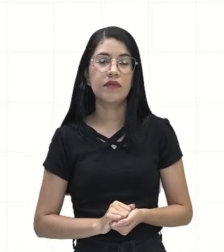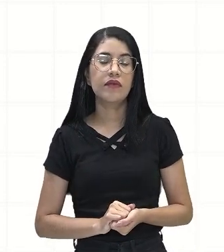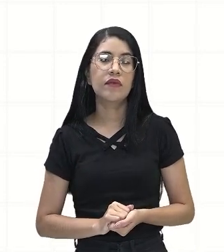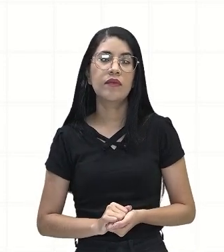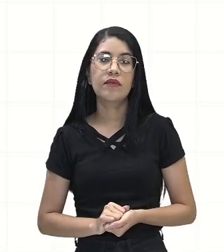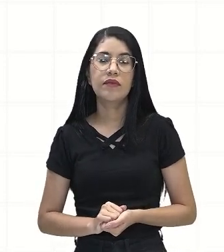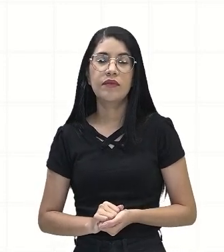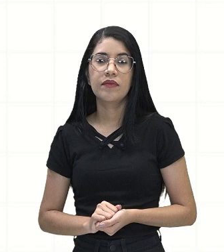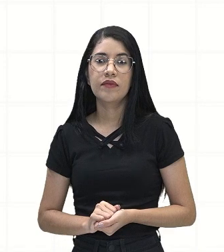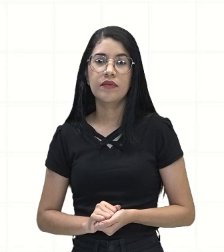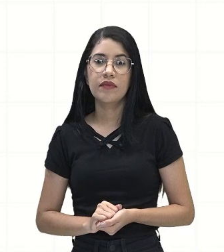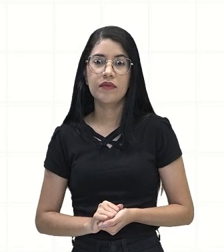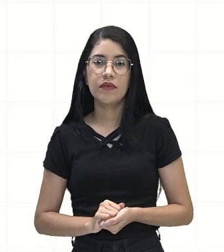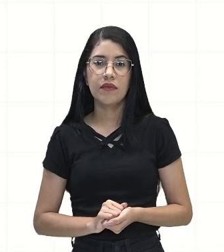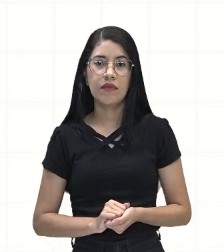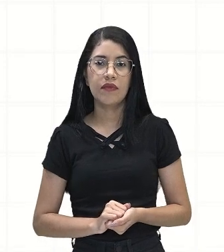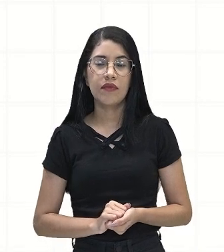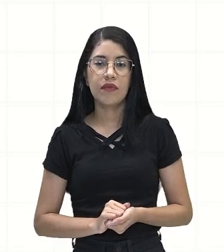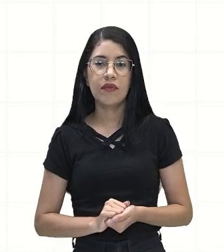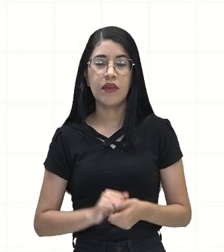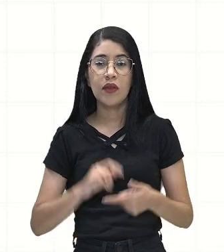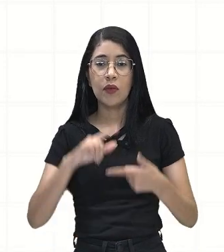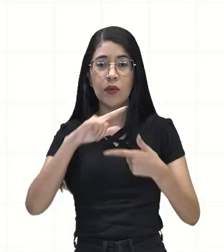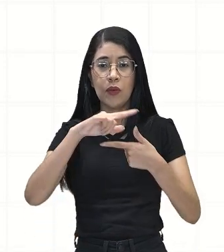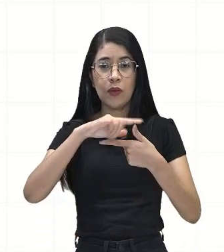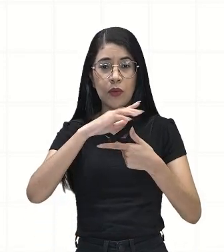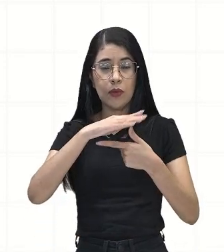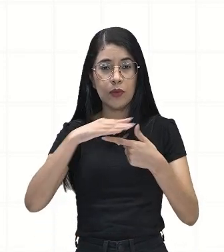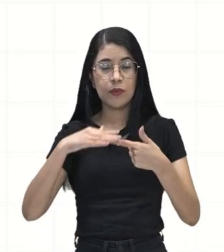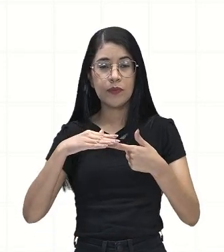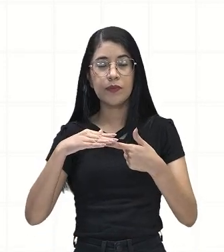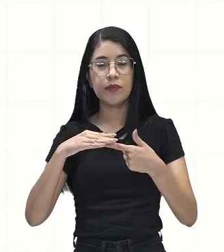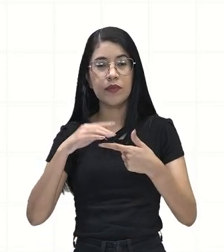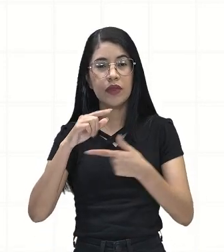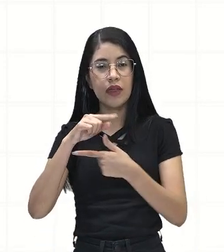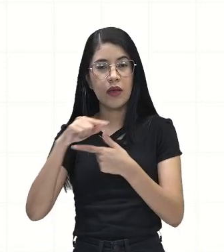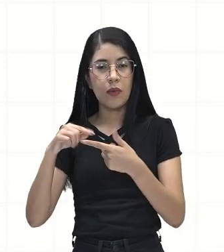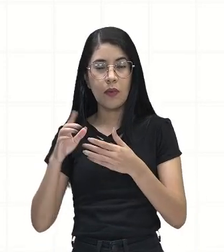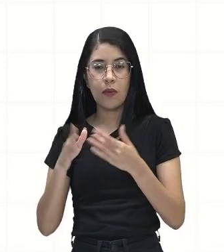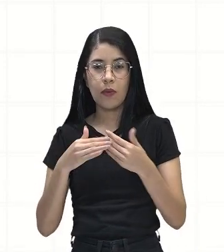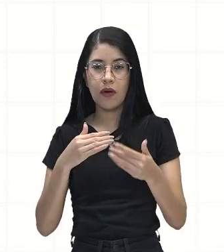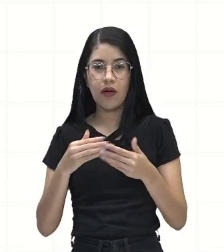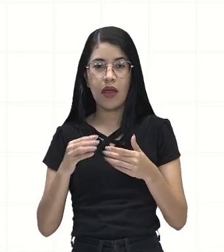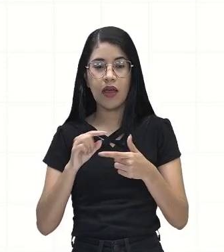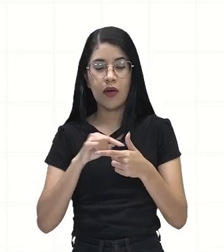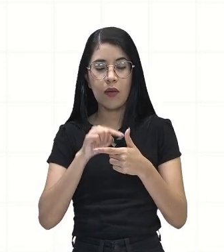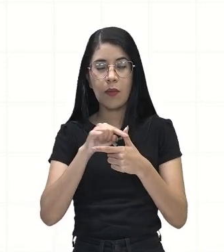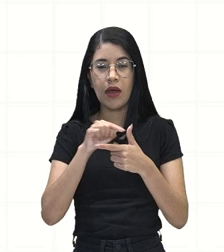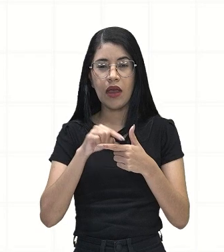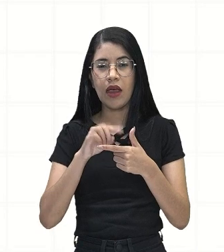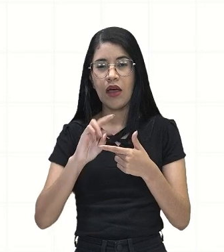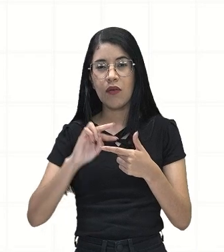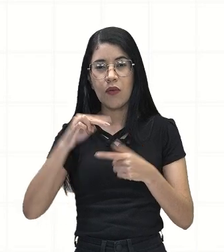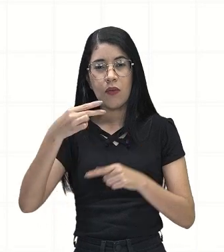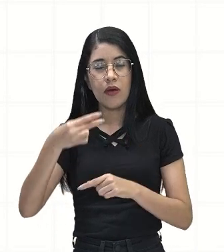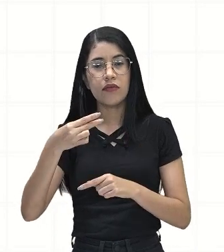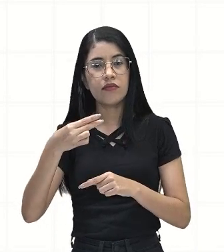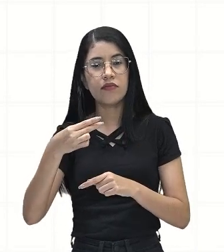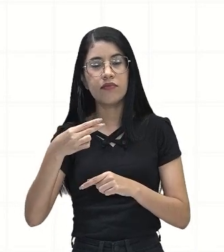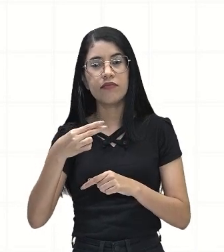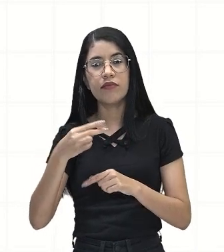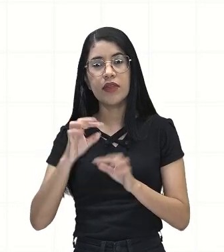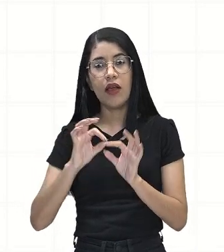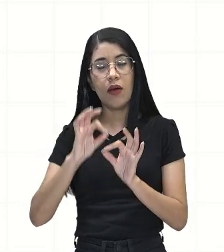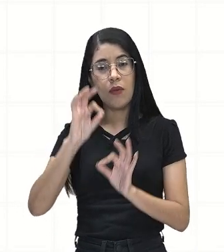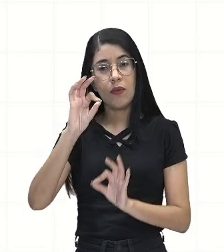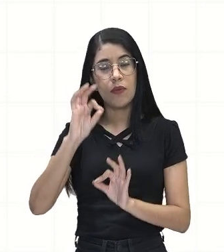assim: em qualquer triângulo retângulo, o quadrado da medida da altura relativa à hipotenusa, que é aquele